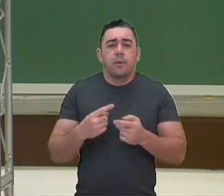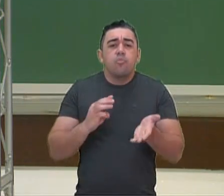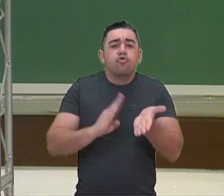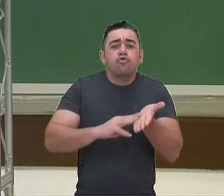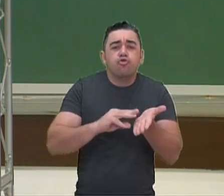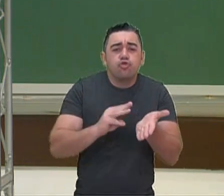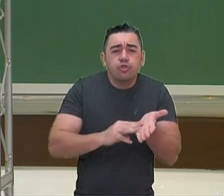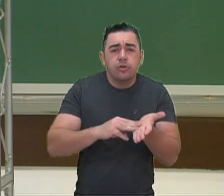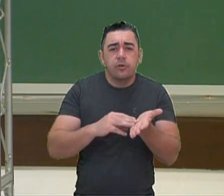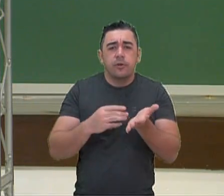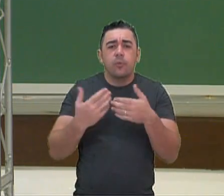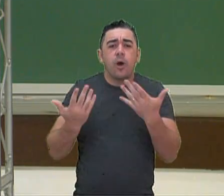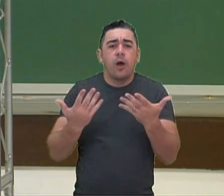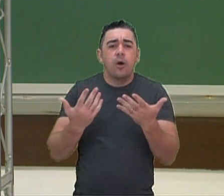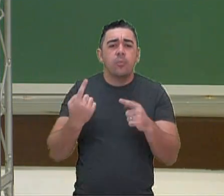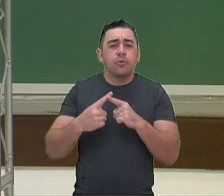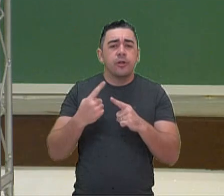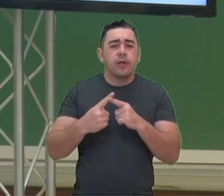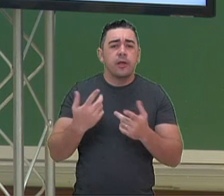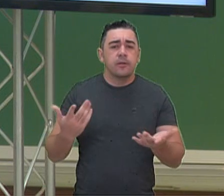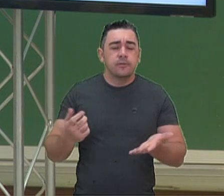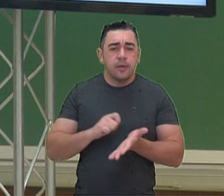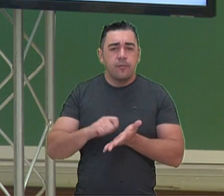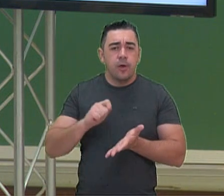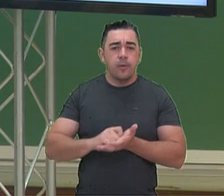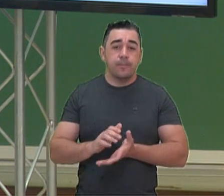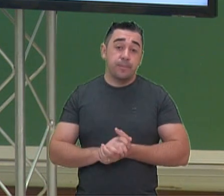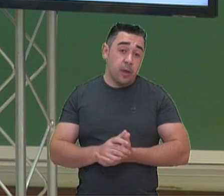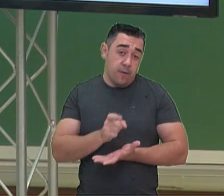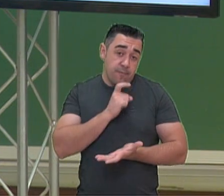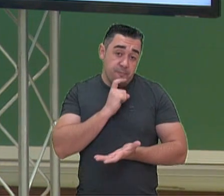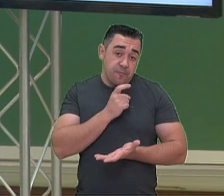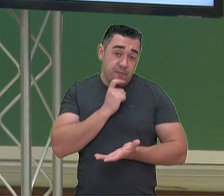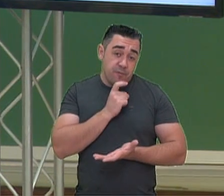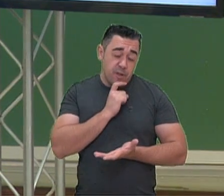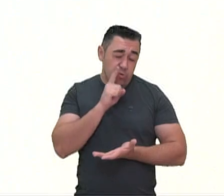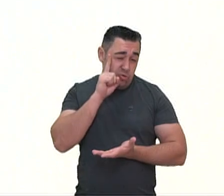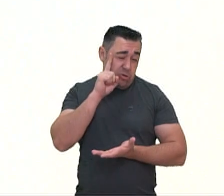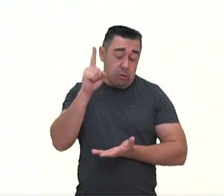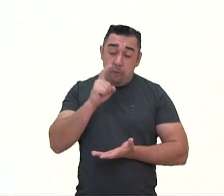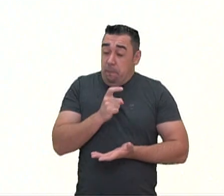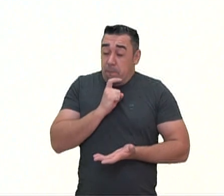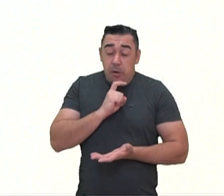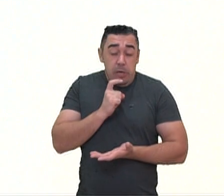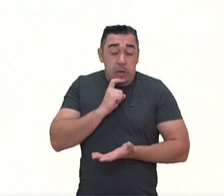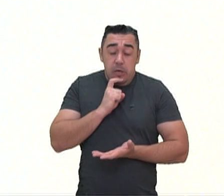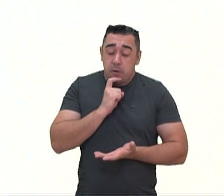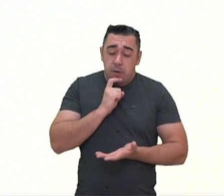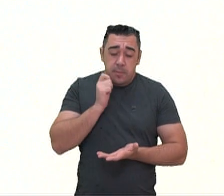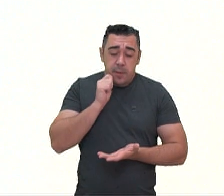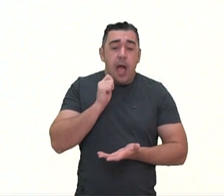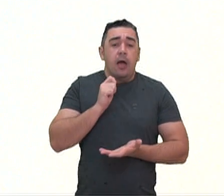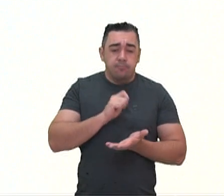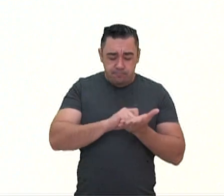dessa escrita no diário dela? O frio daquele dia motivou o registro no diário. Estava fácil,